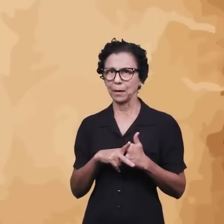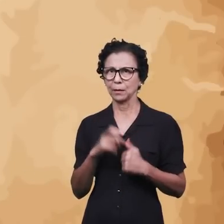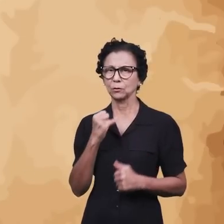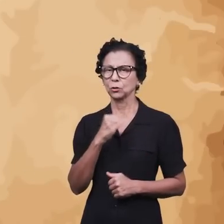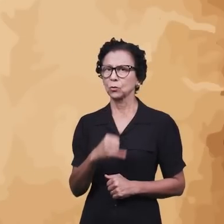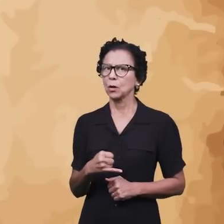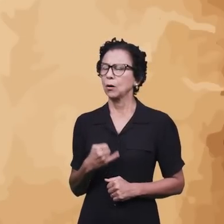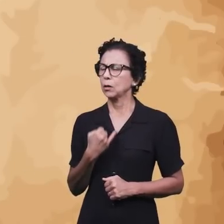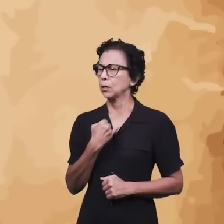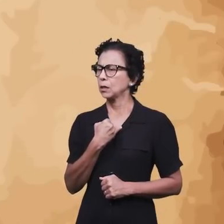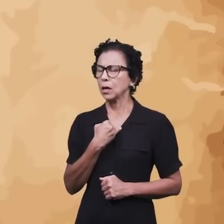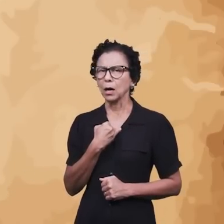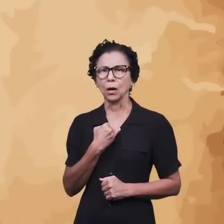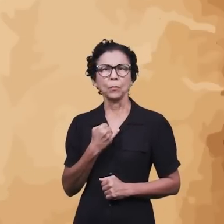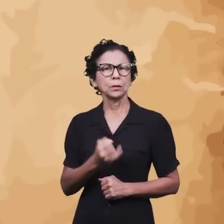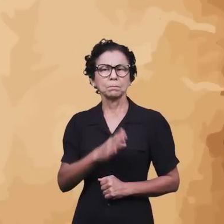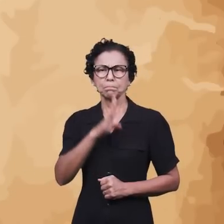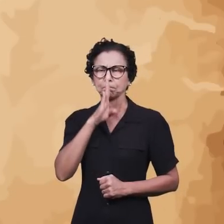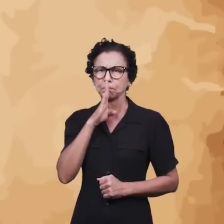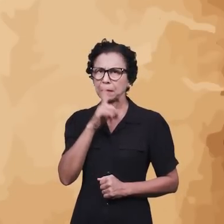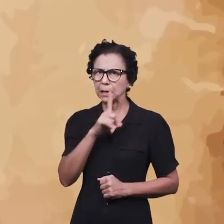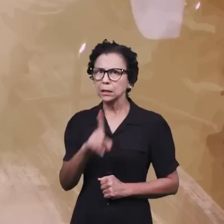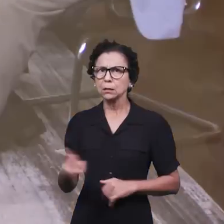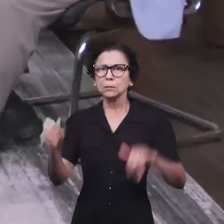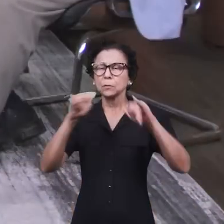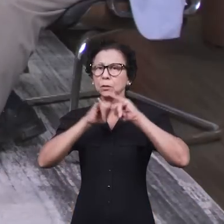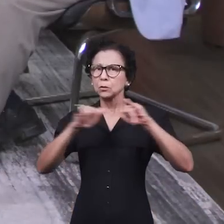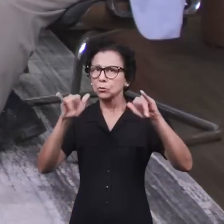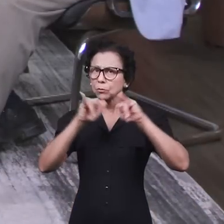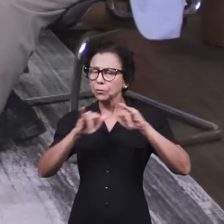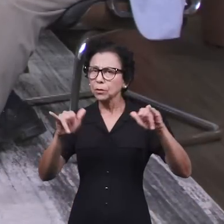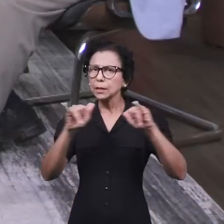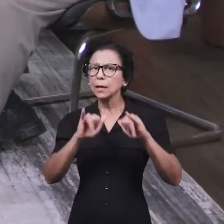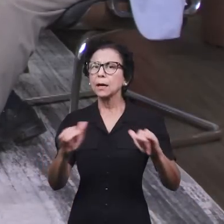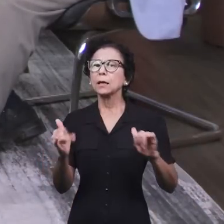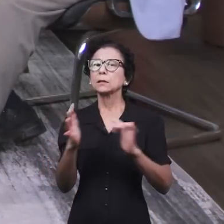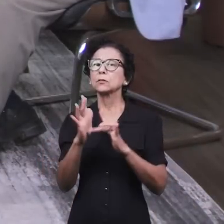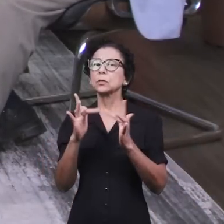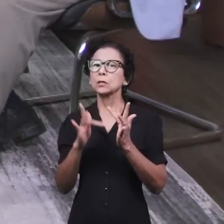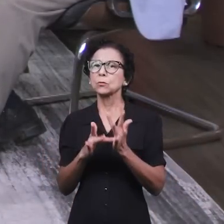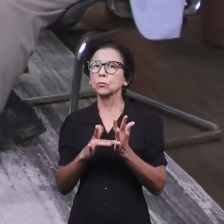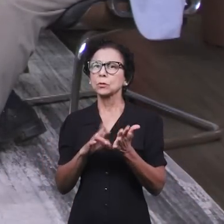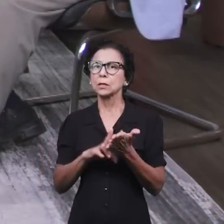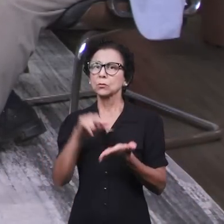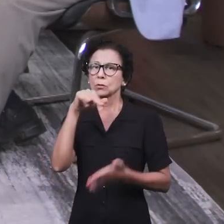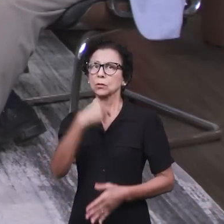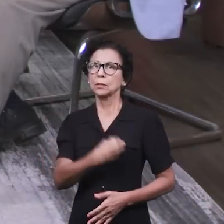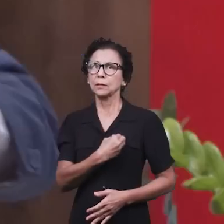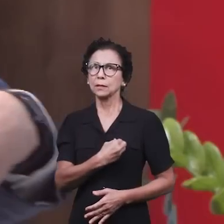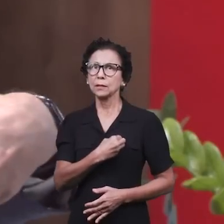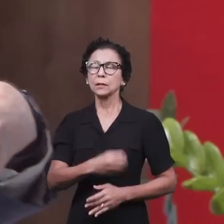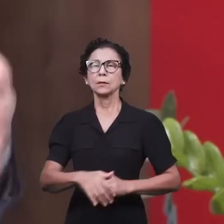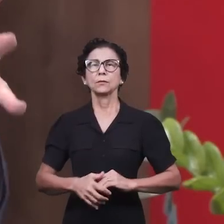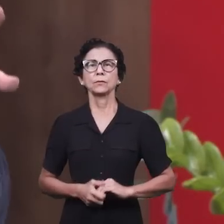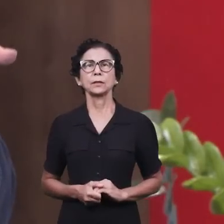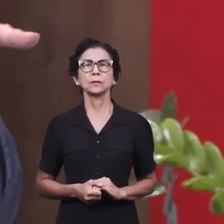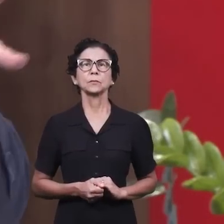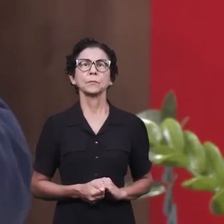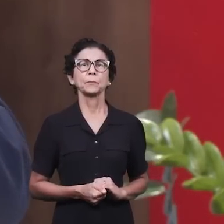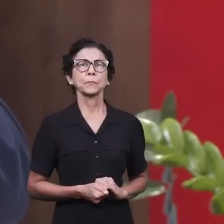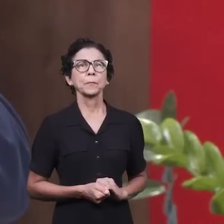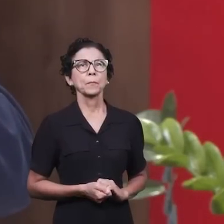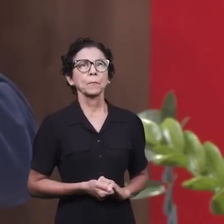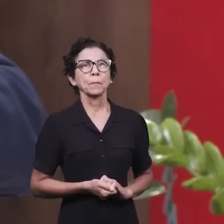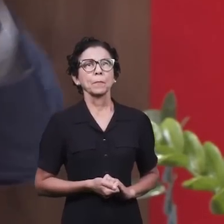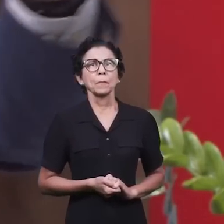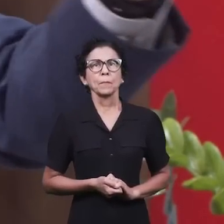do que temos visto e ouvido. Paulo também chegou, disseram para ele: olha, o dono dessa cinta aqui